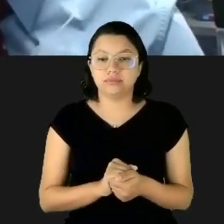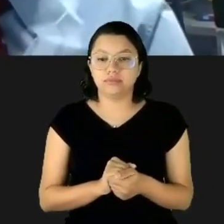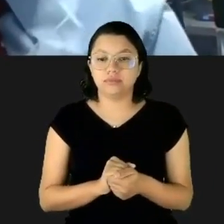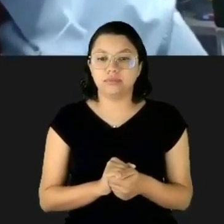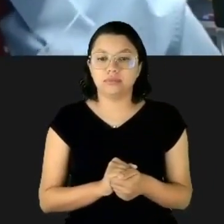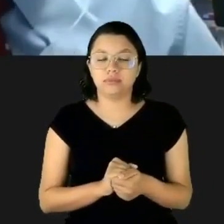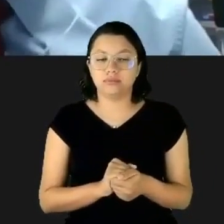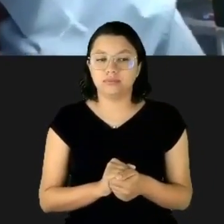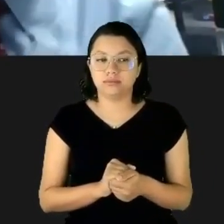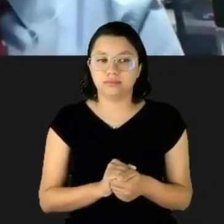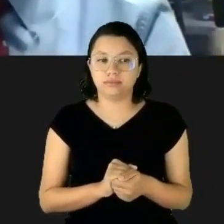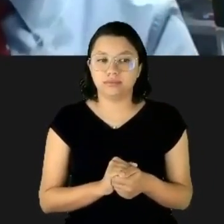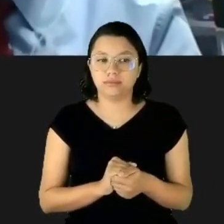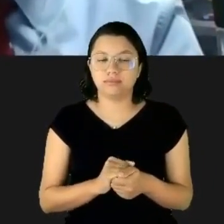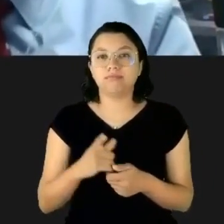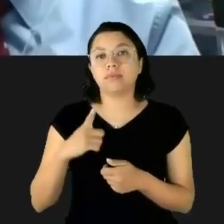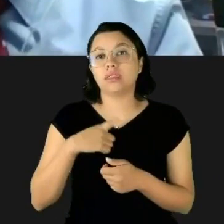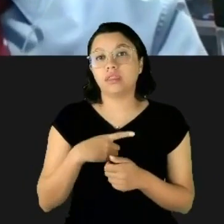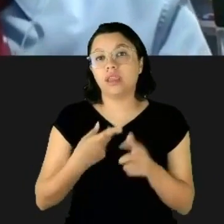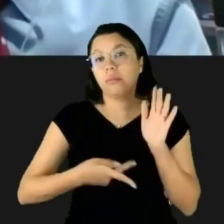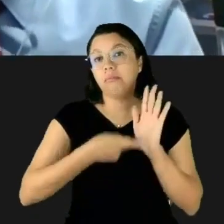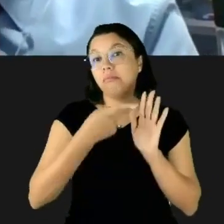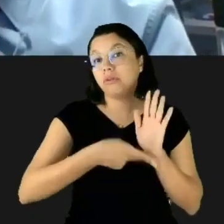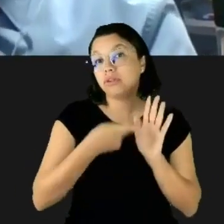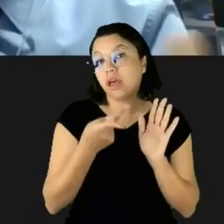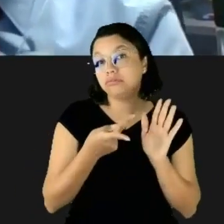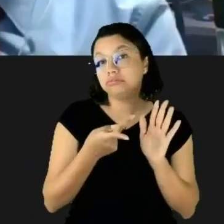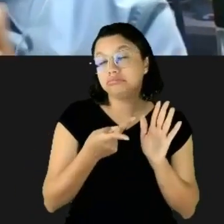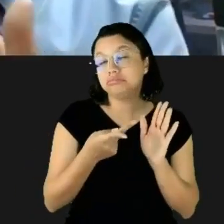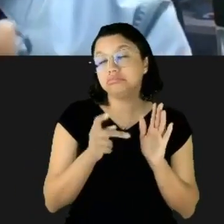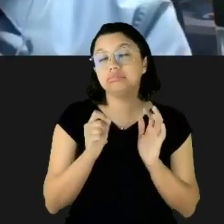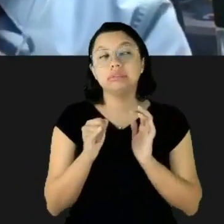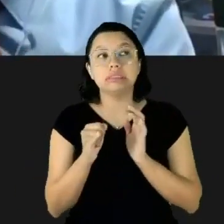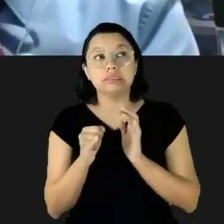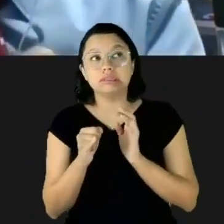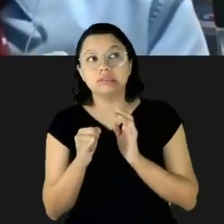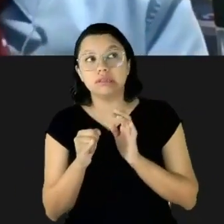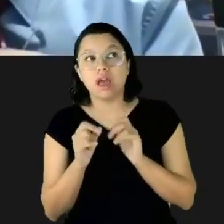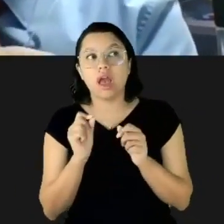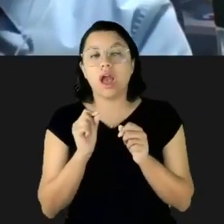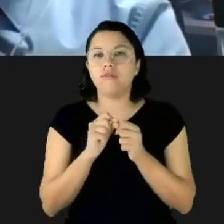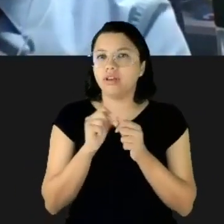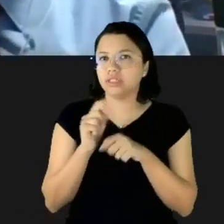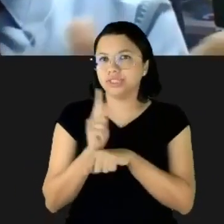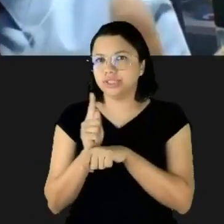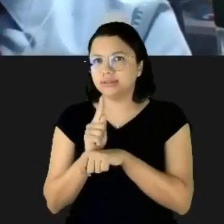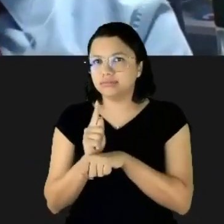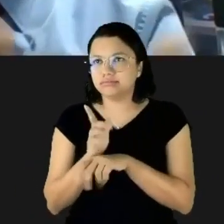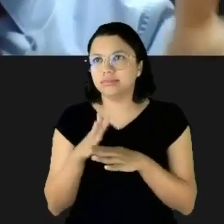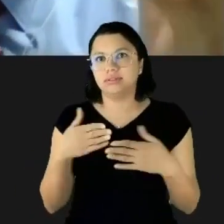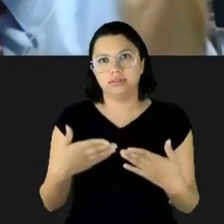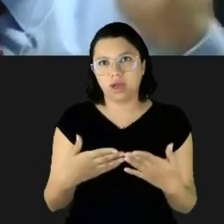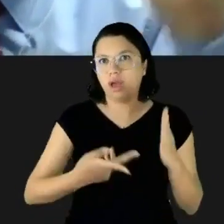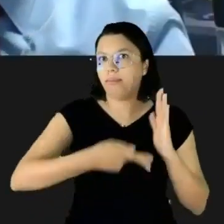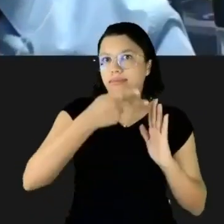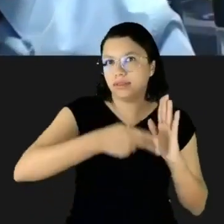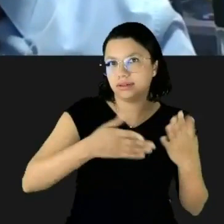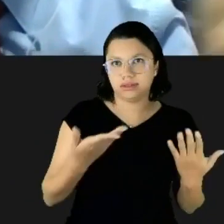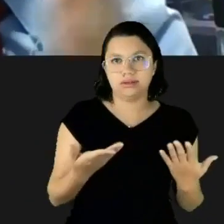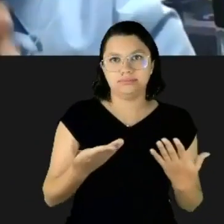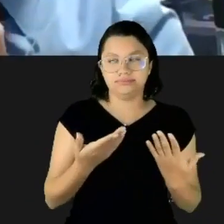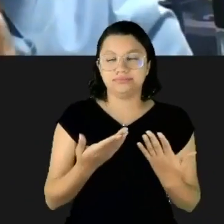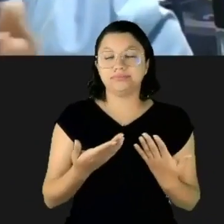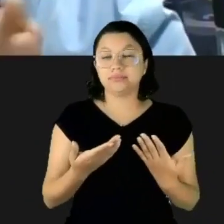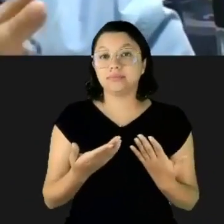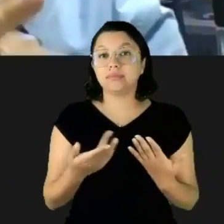é ter um projeto. Se nós vamos fazer uma gestão, nós temos que planejar e planejar nós temos que